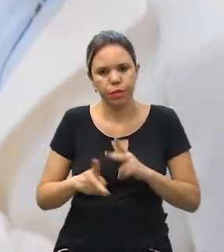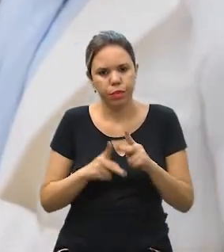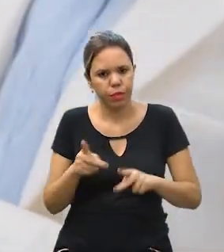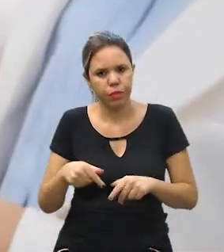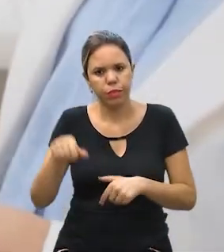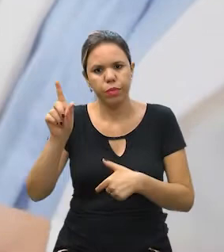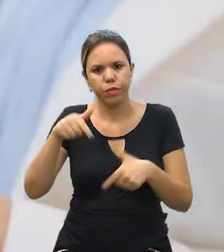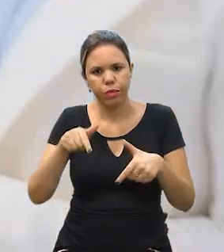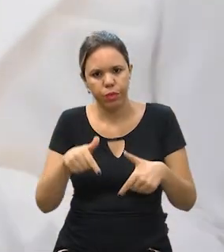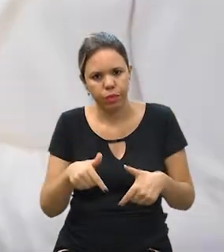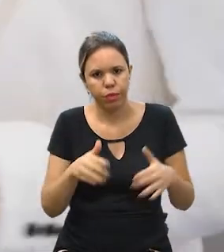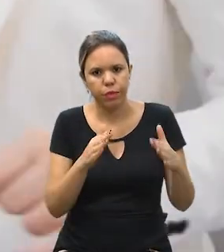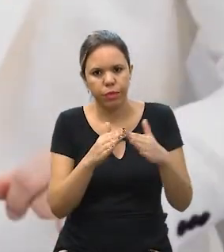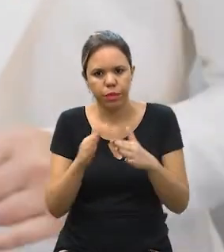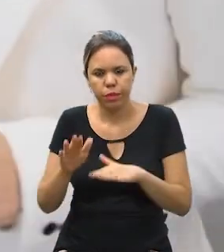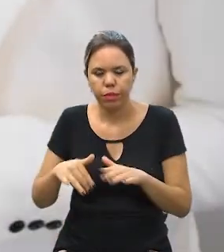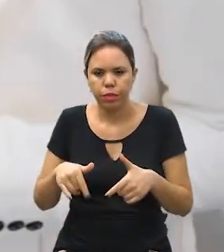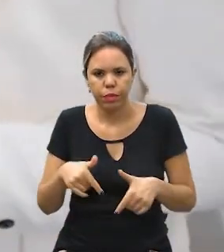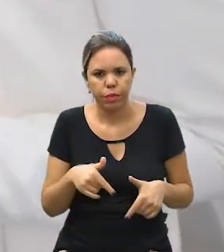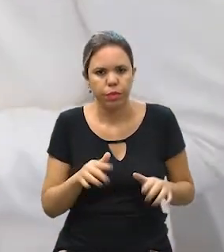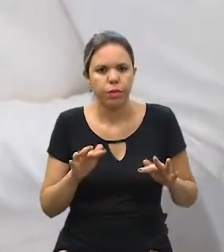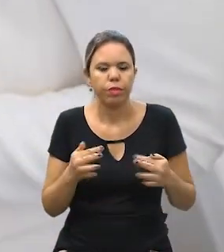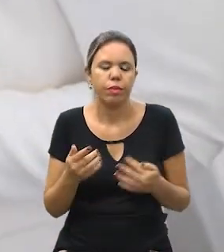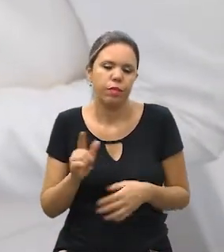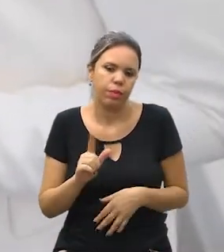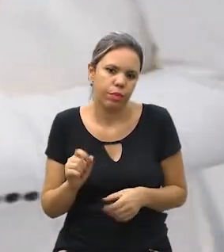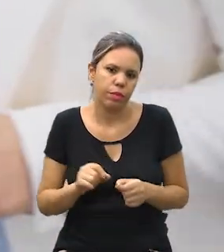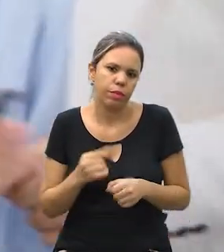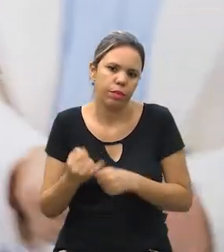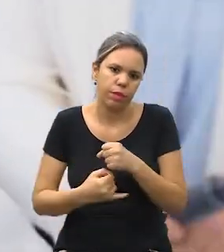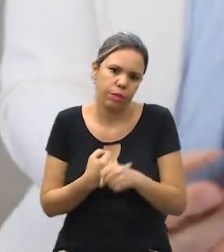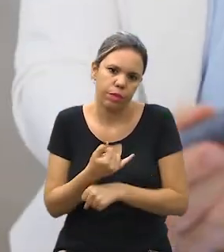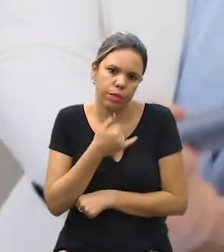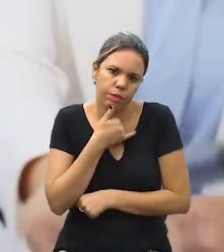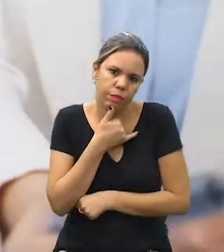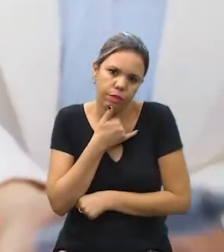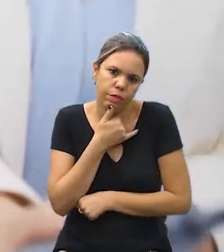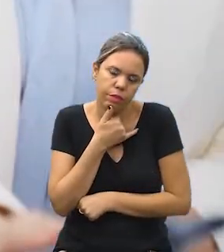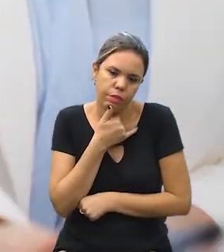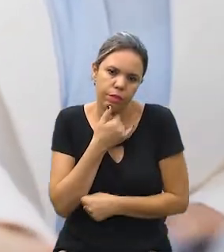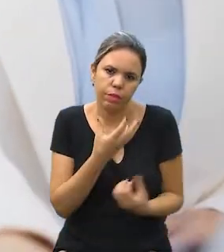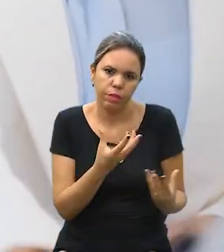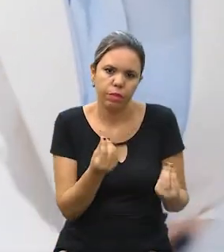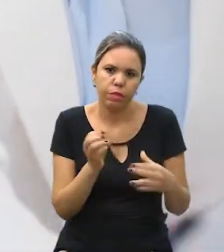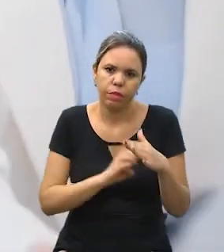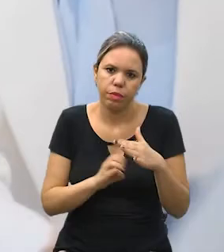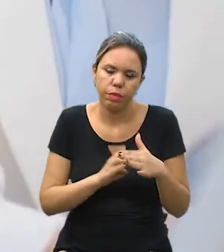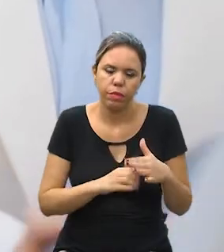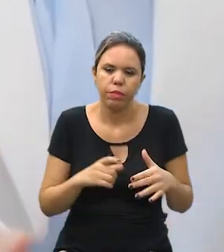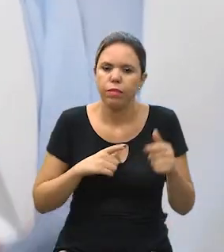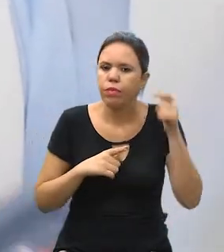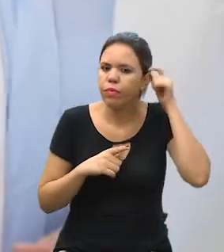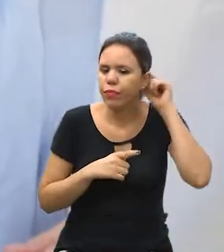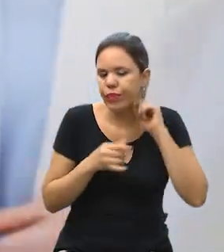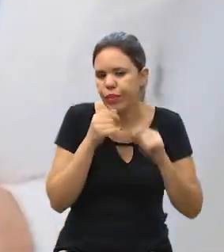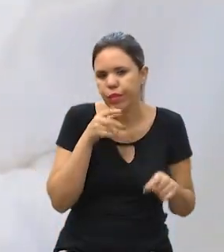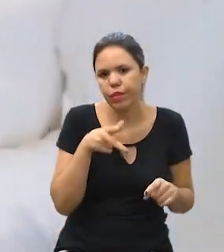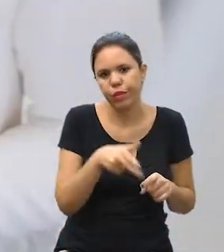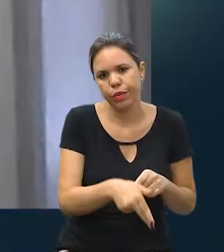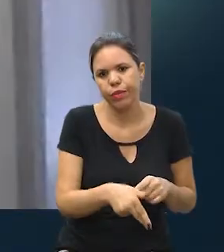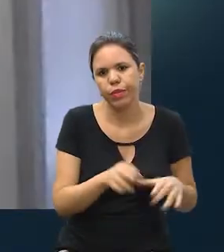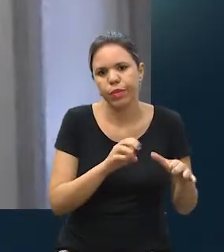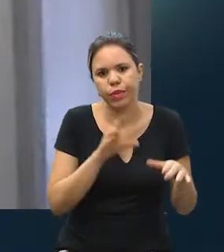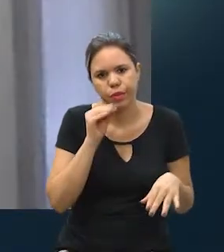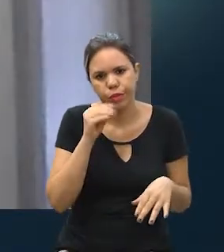foi trabalhar em casa, foi trabalhar remotamente, infelizmente, muitas empresas tiveram que cortar, né? Inclusive